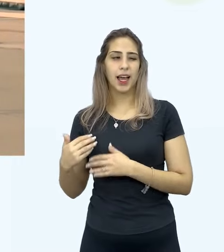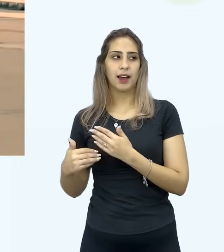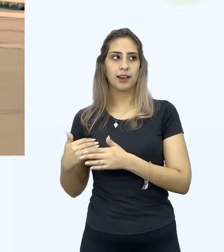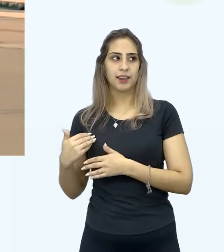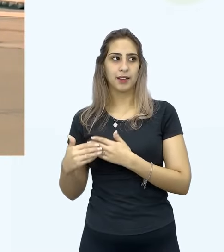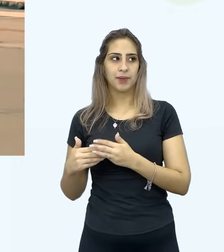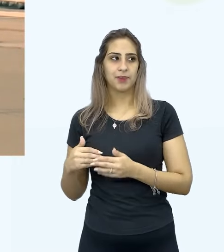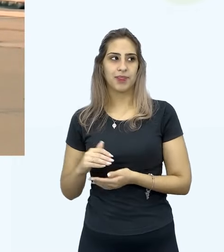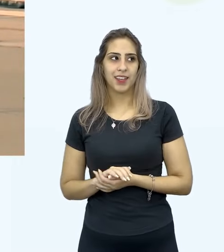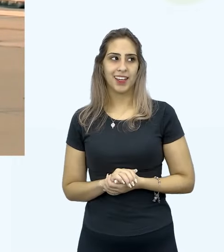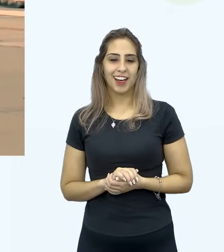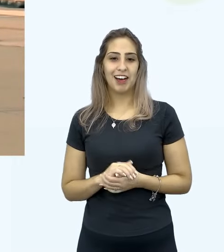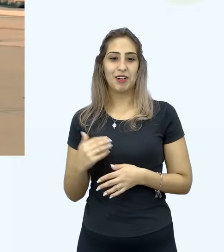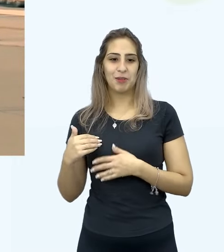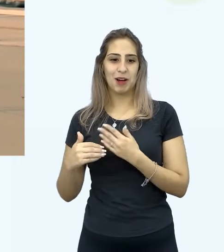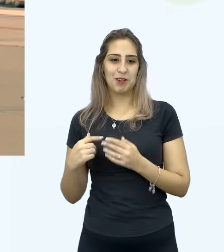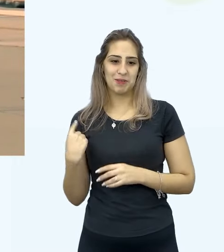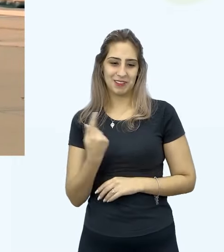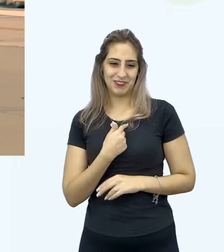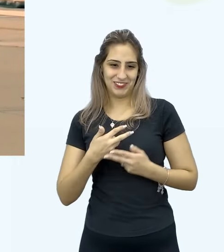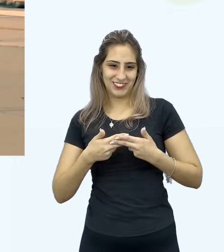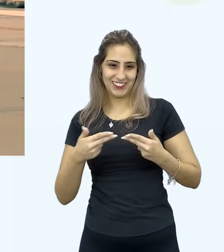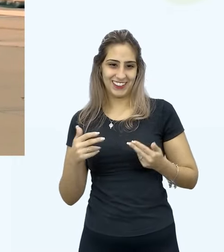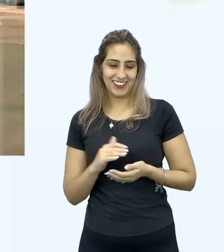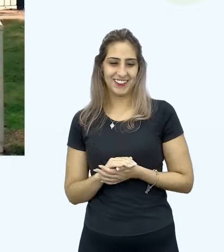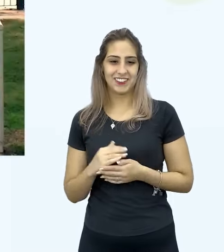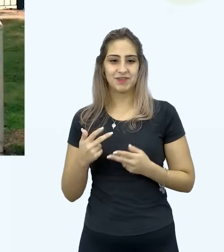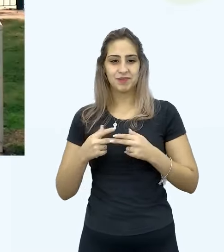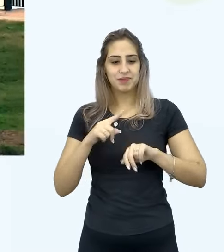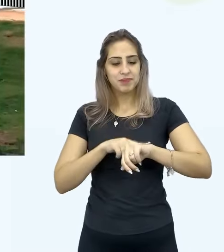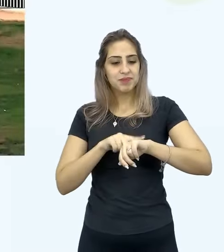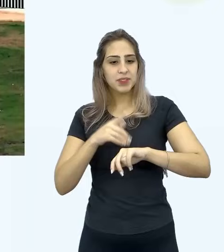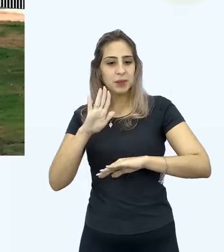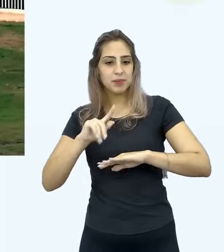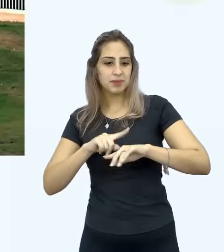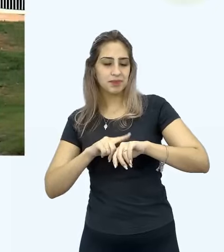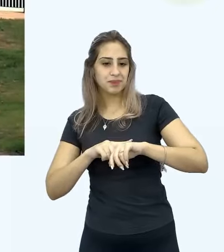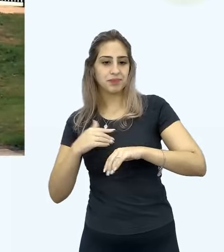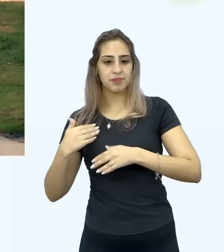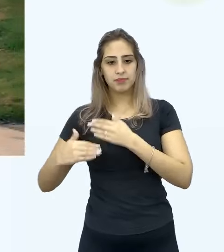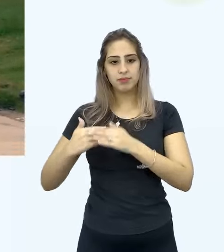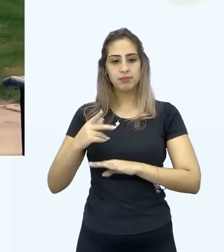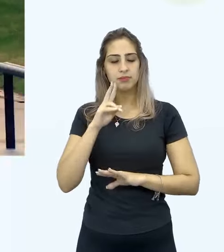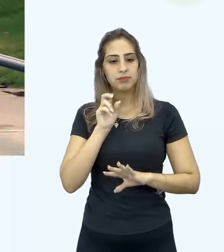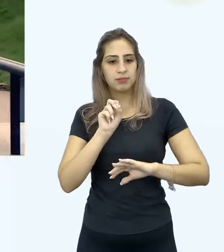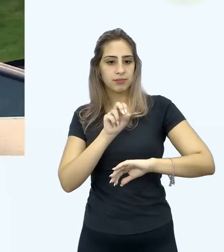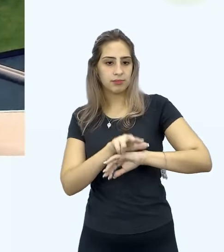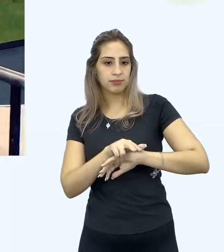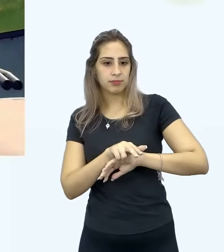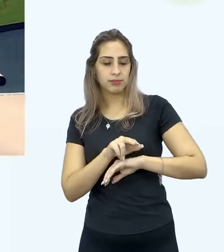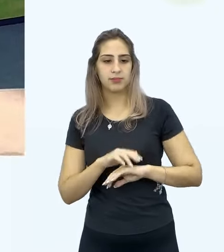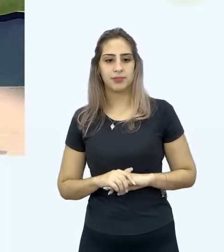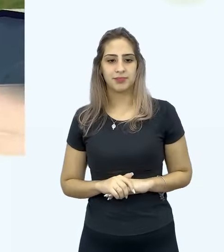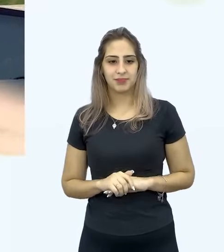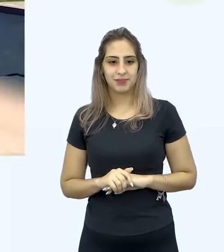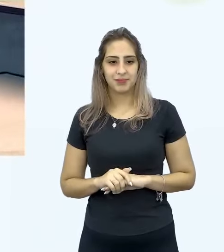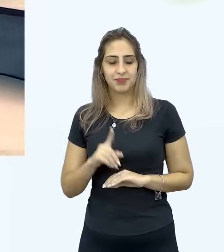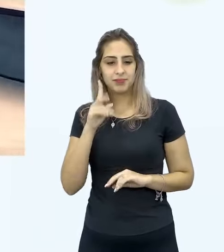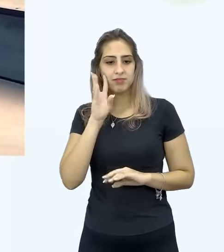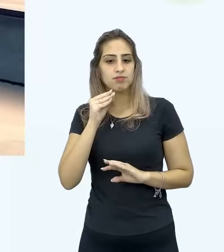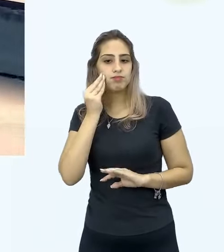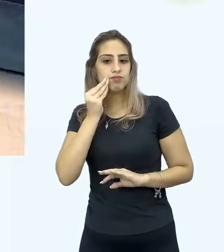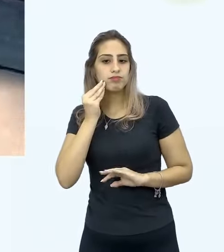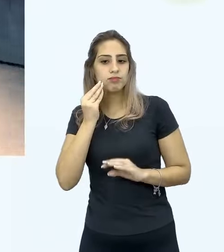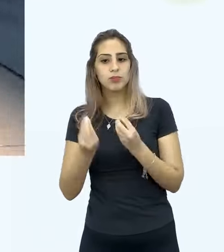conseguindo fazer manobras, descer rampas mais altas, mas alguns levam um tempo a mais. E que é aí que entra mesmo a gente, não só a